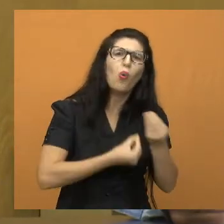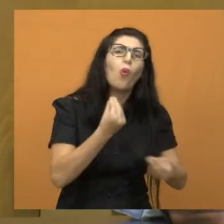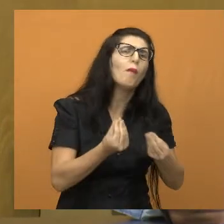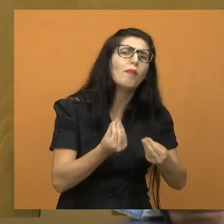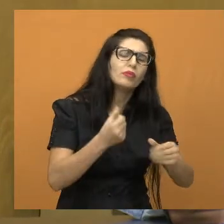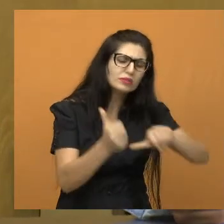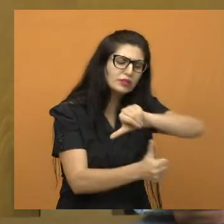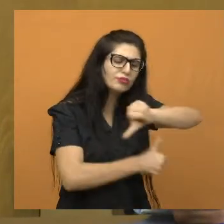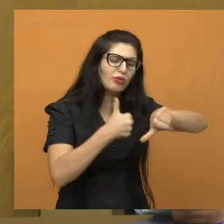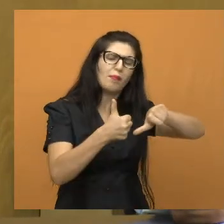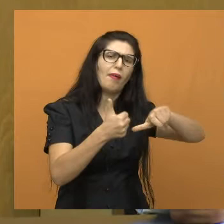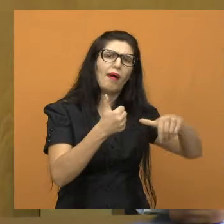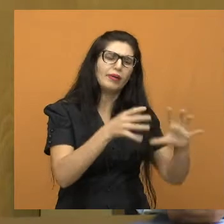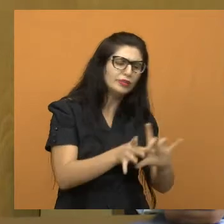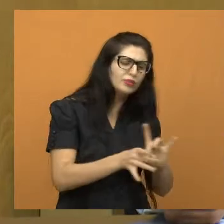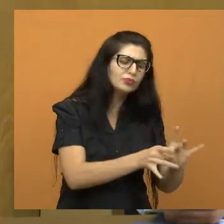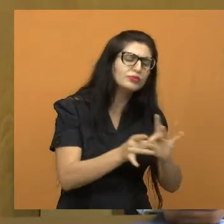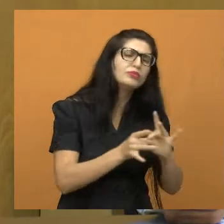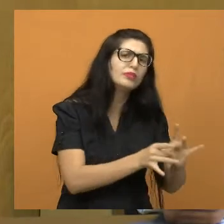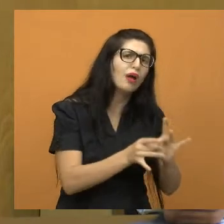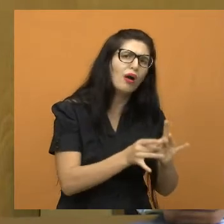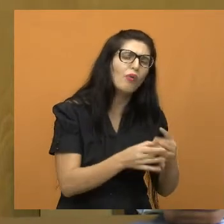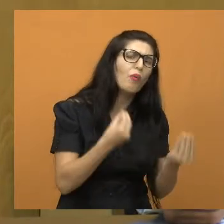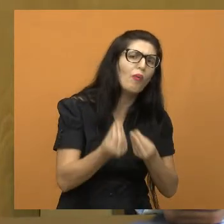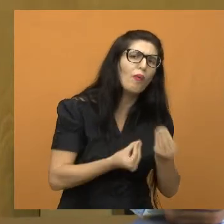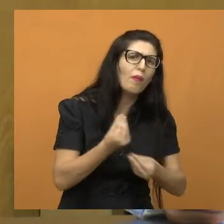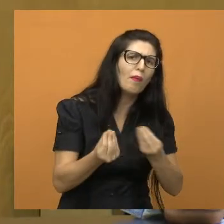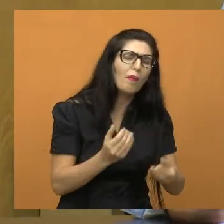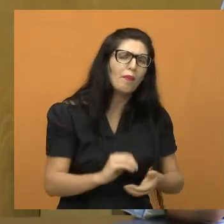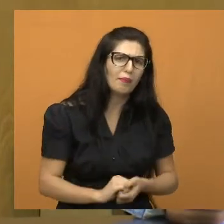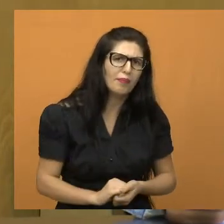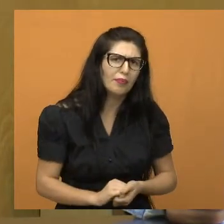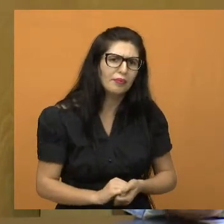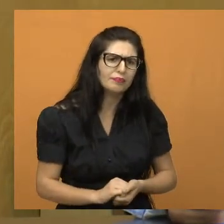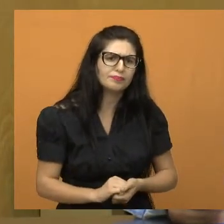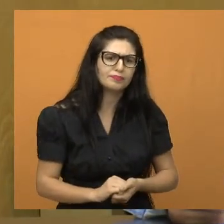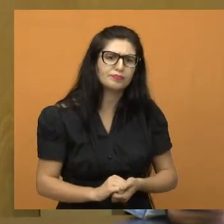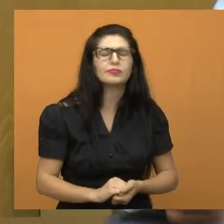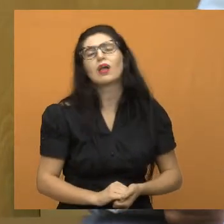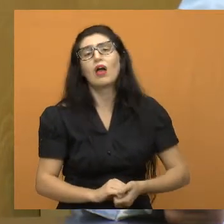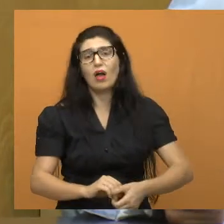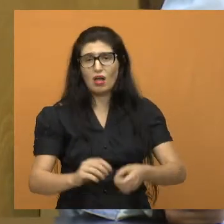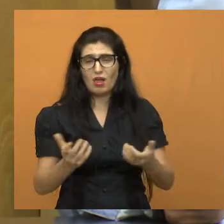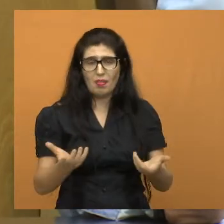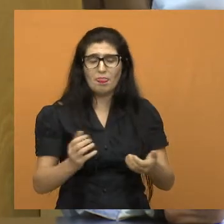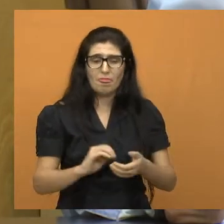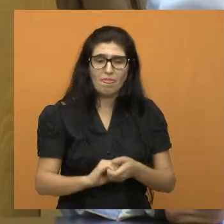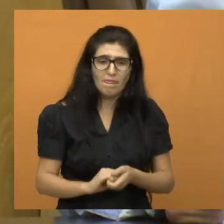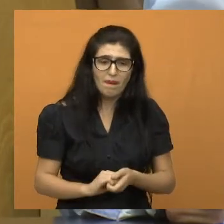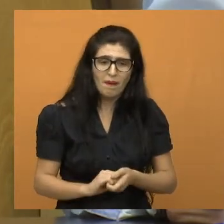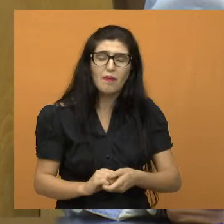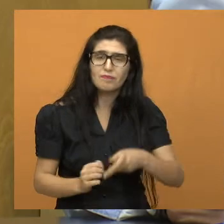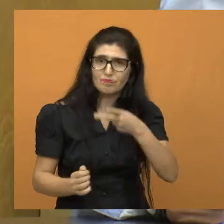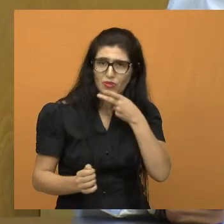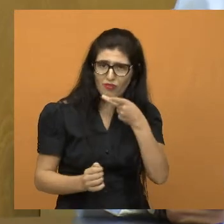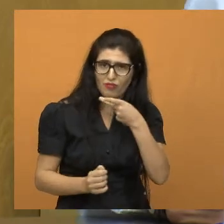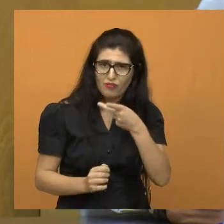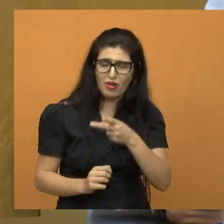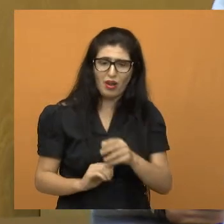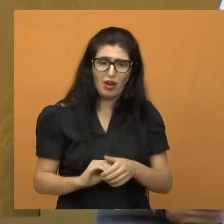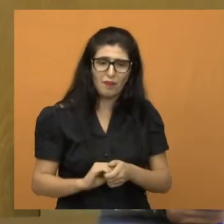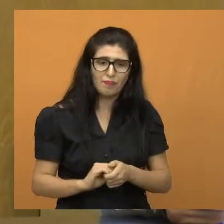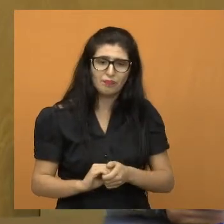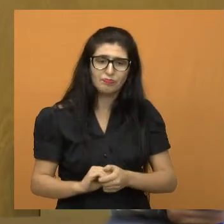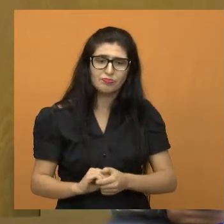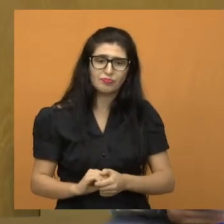conversão, e aqui eu falo conversão no sentido teológico da palavra, vamos dizer assim, se posso dizer assim.